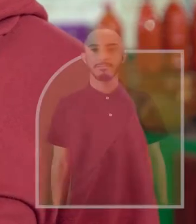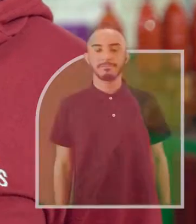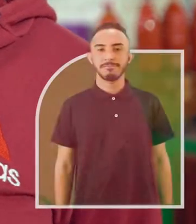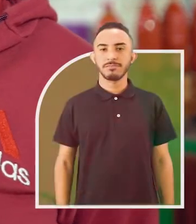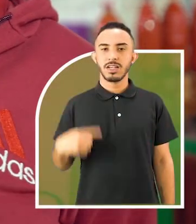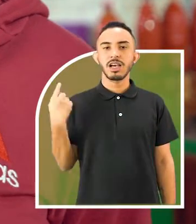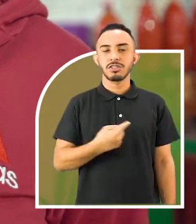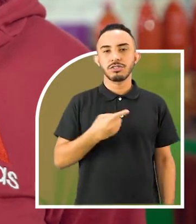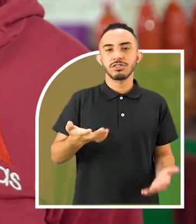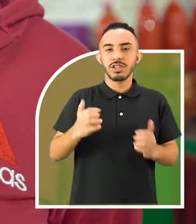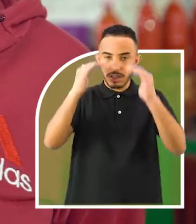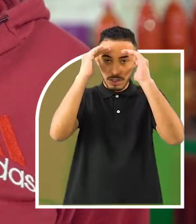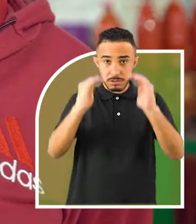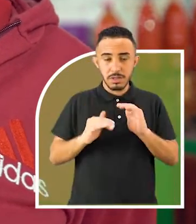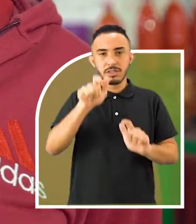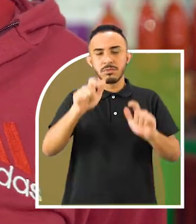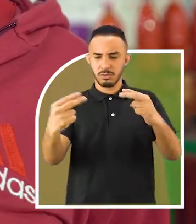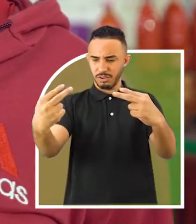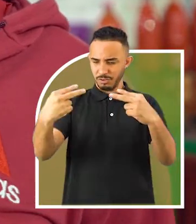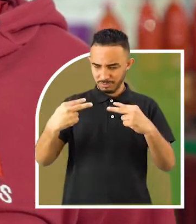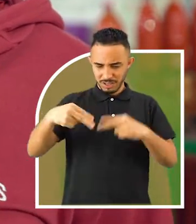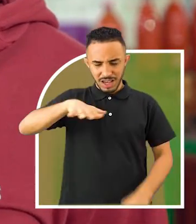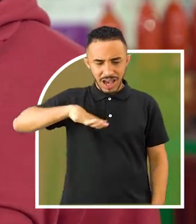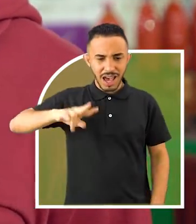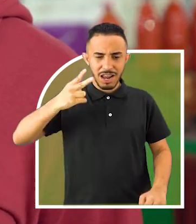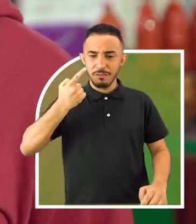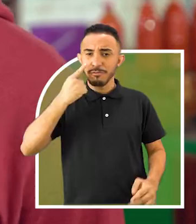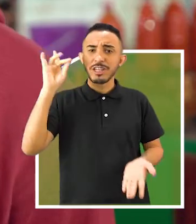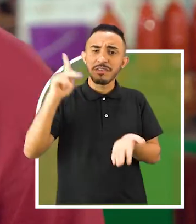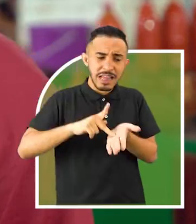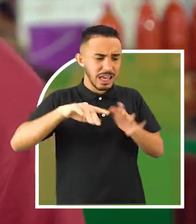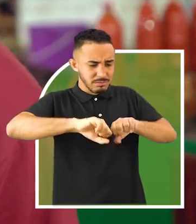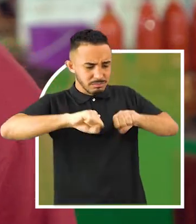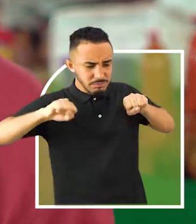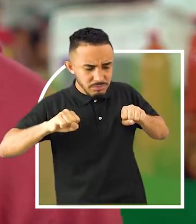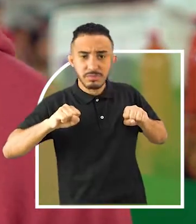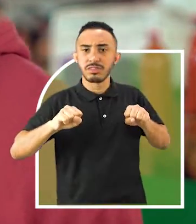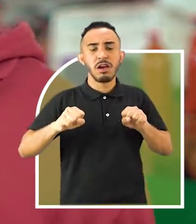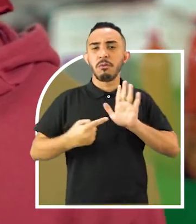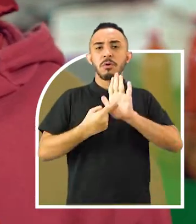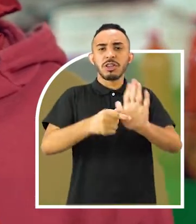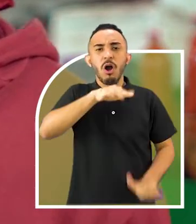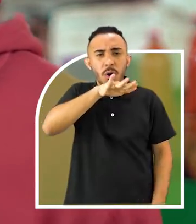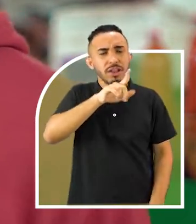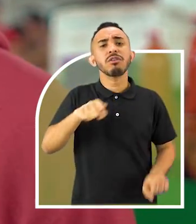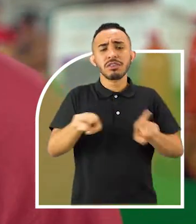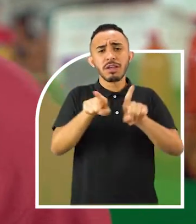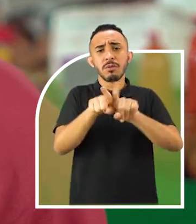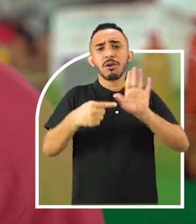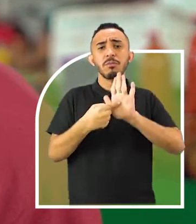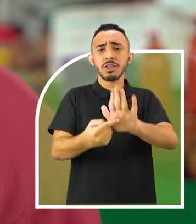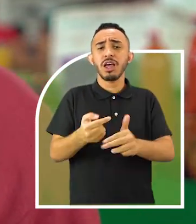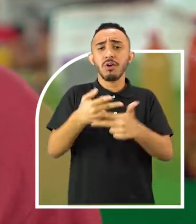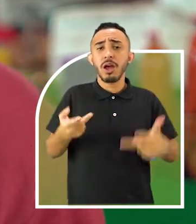A gente queria esse respeito, queria que as pessoas olhassem pra gente e viessem olhar a nossa realidade de verdade como ela é. Que não mostrasse só o ruim, mas também mostrasse